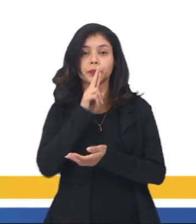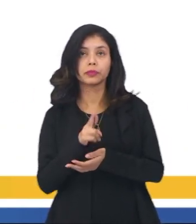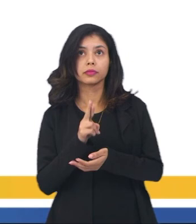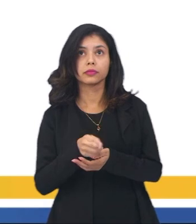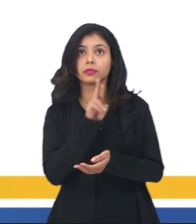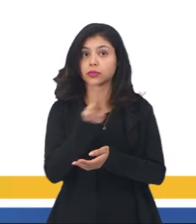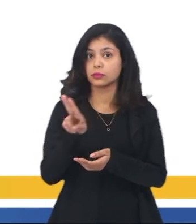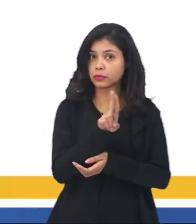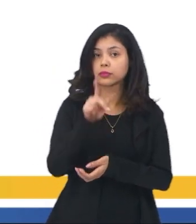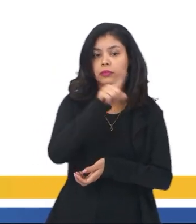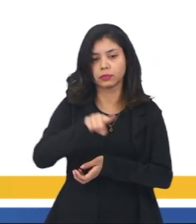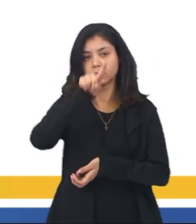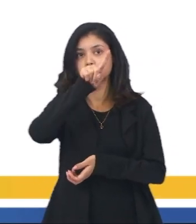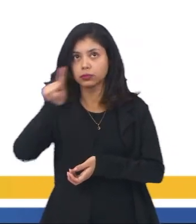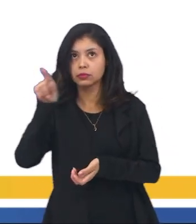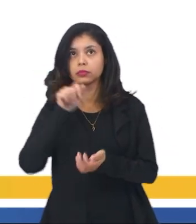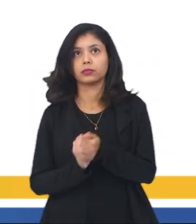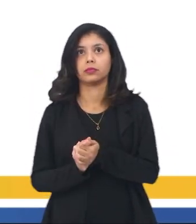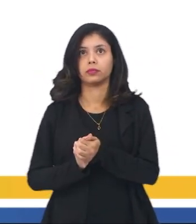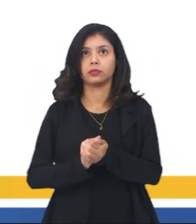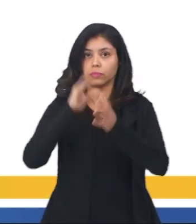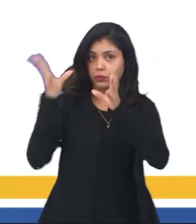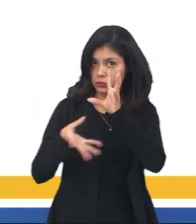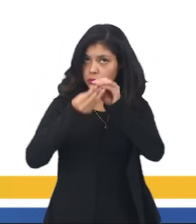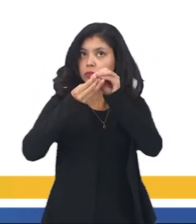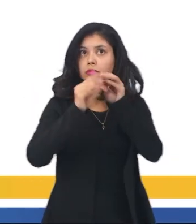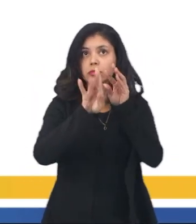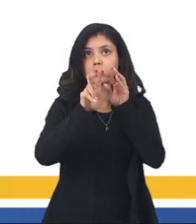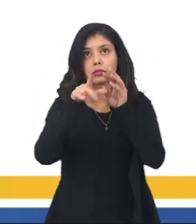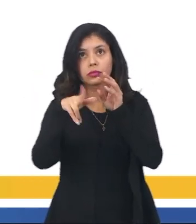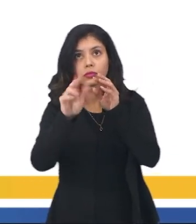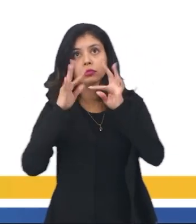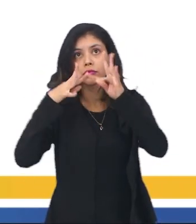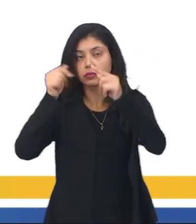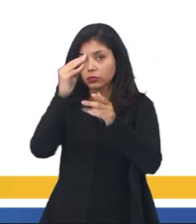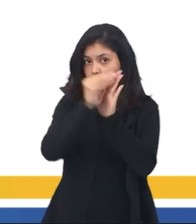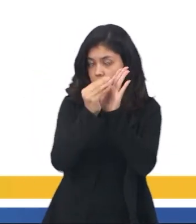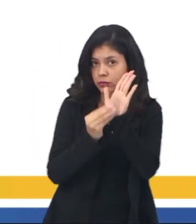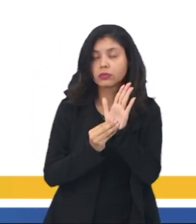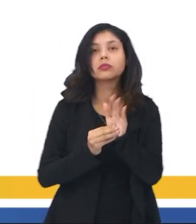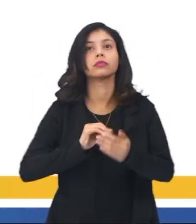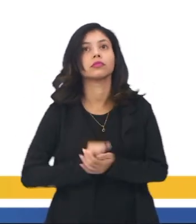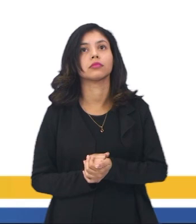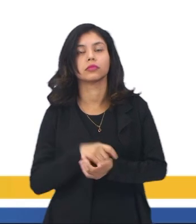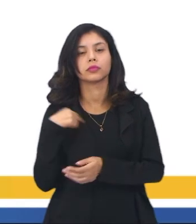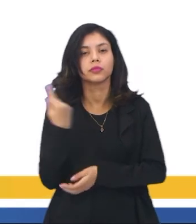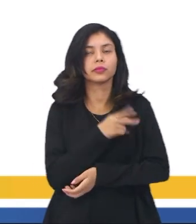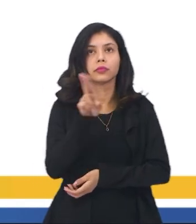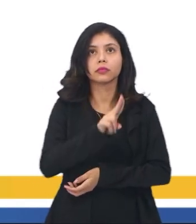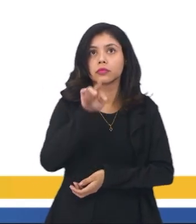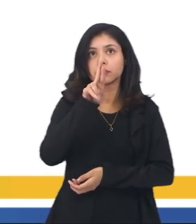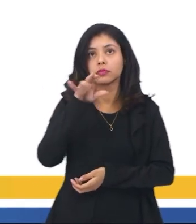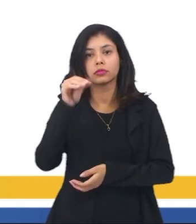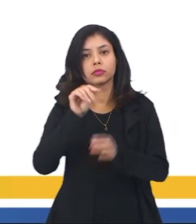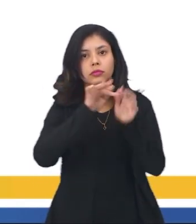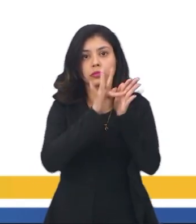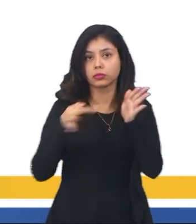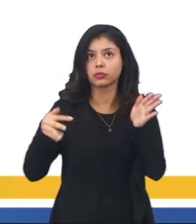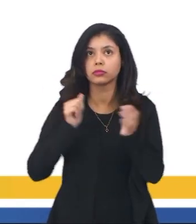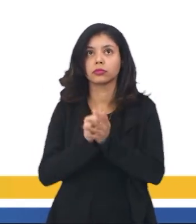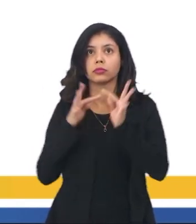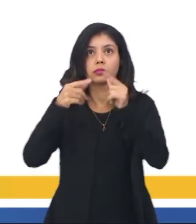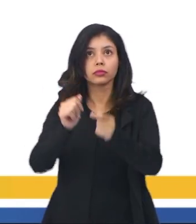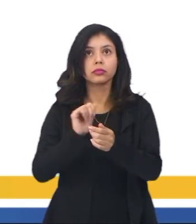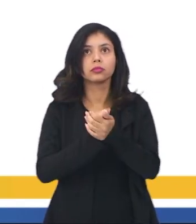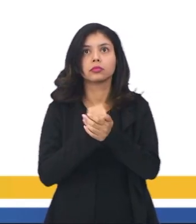é chamada de raiz. Ela é considerada completa quando tem todos os coeficientes. Nós utilizamos a fórmula de Bhaskara, que consiste em quê?